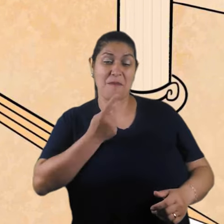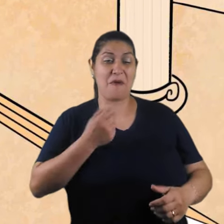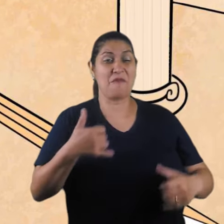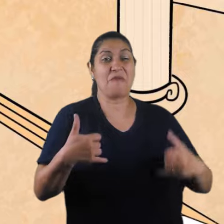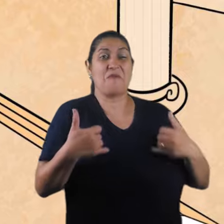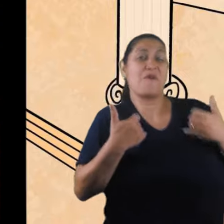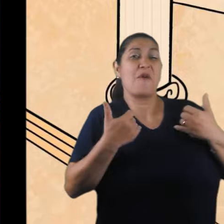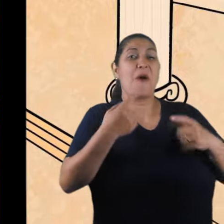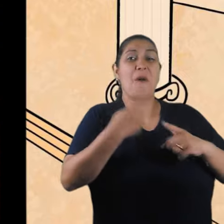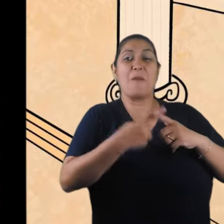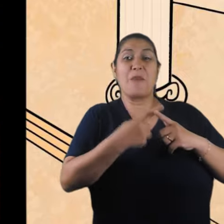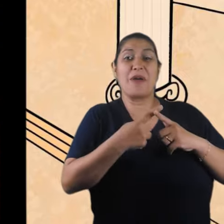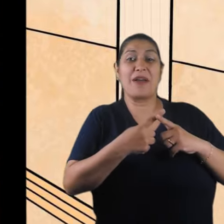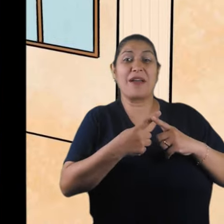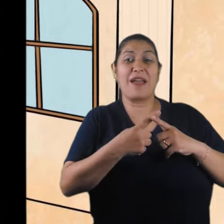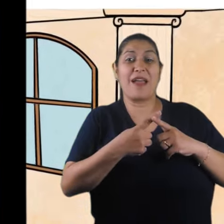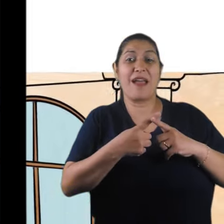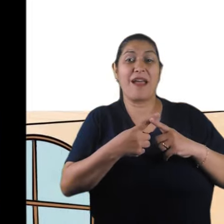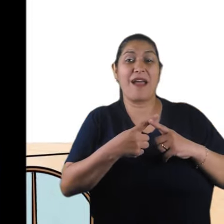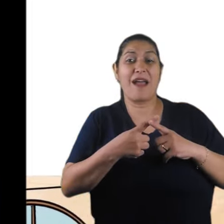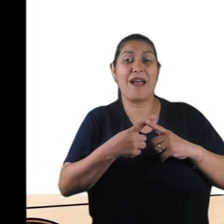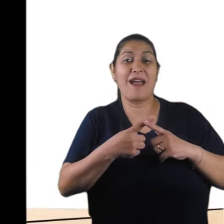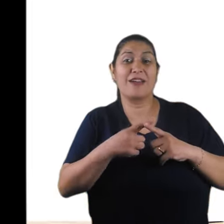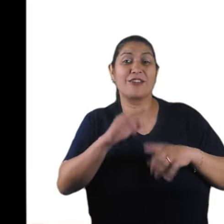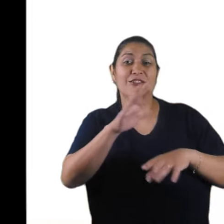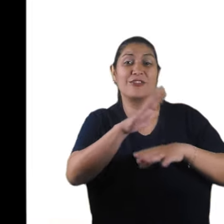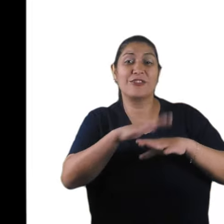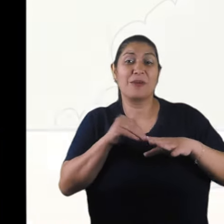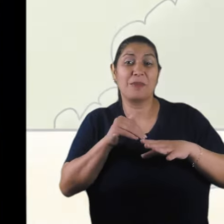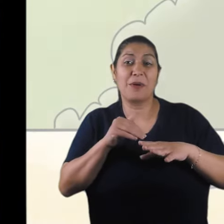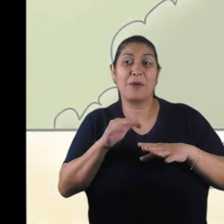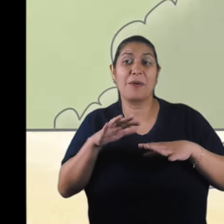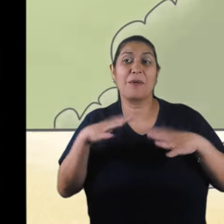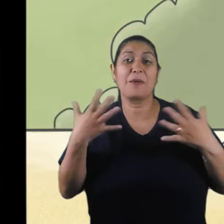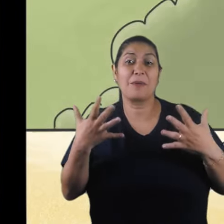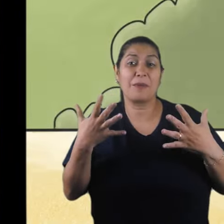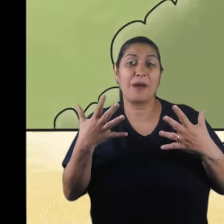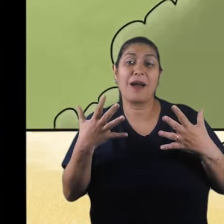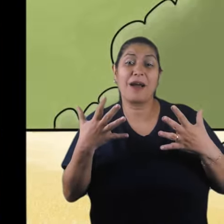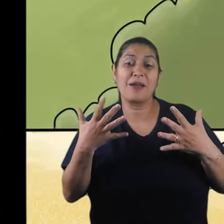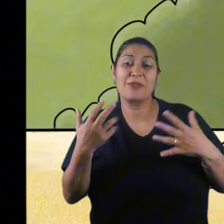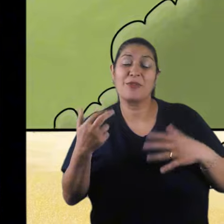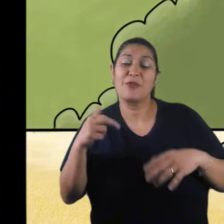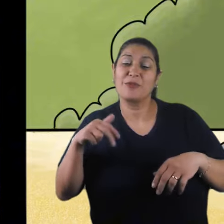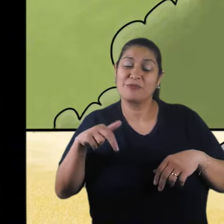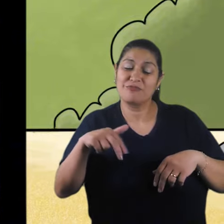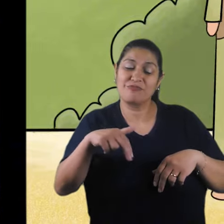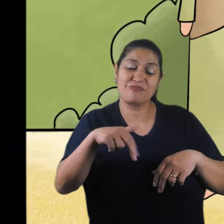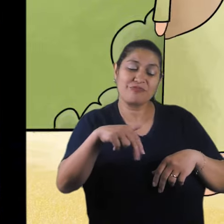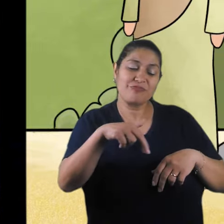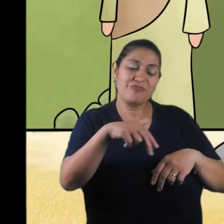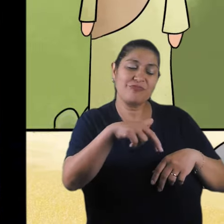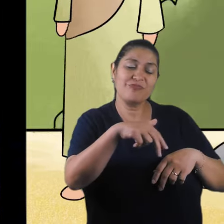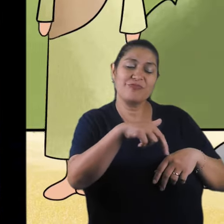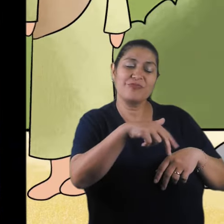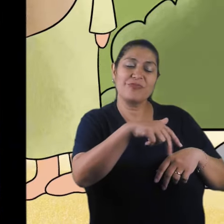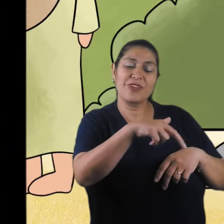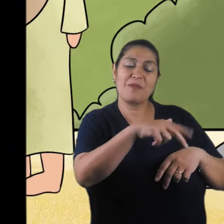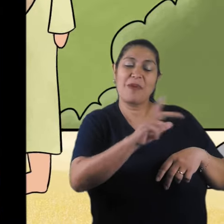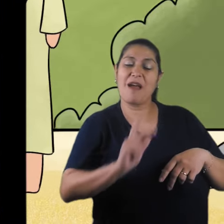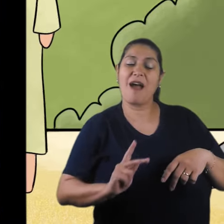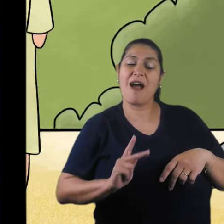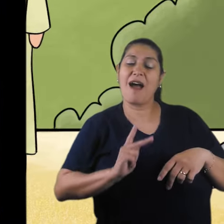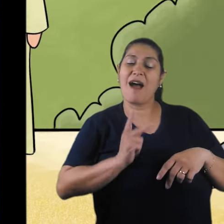ficou muito animado por ter sido convidado pela rainha para um banquete, Mas quando estava a caminho de sua casa, passou por